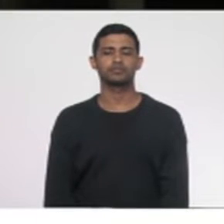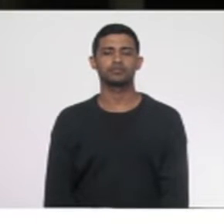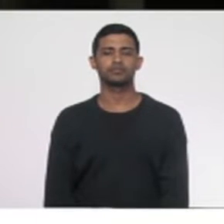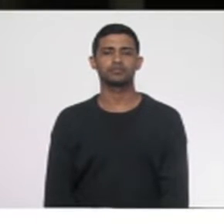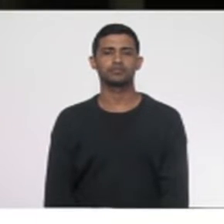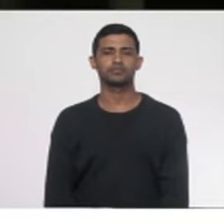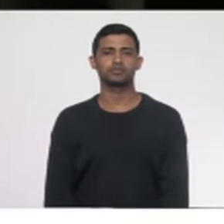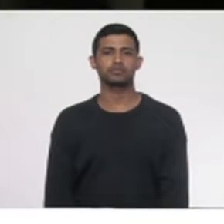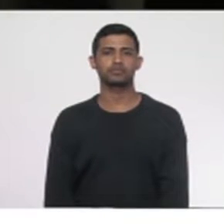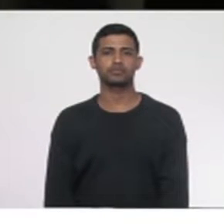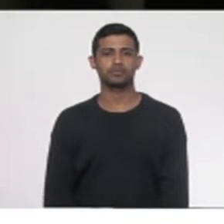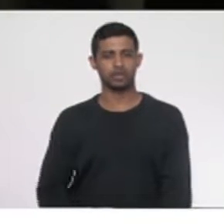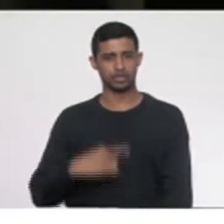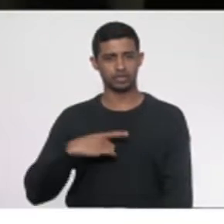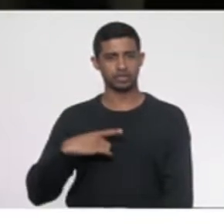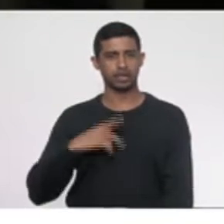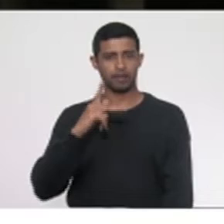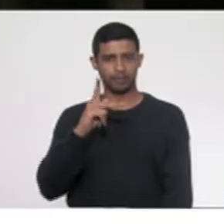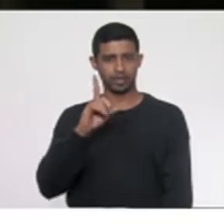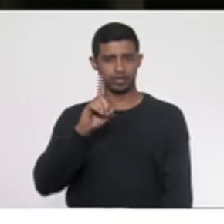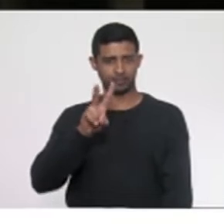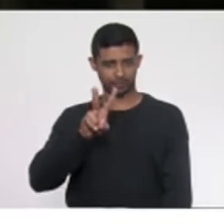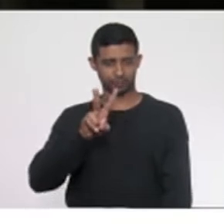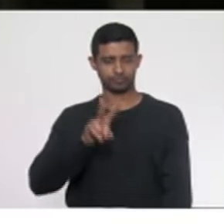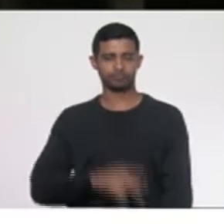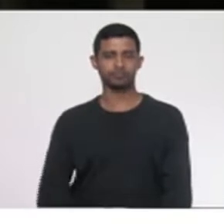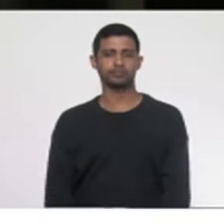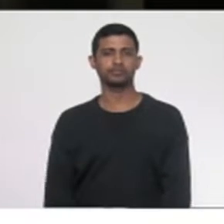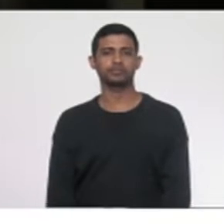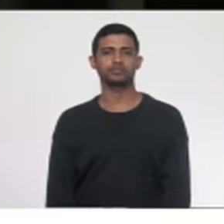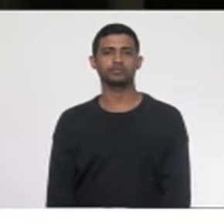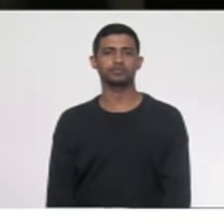do PDV.